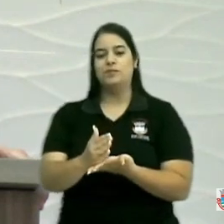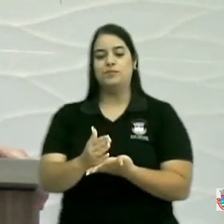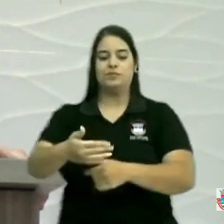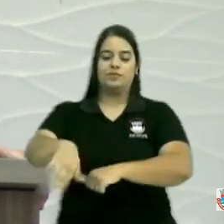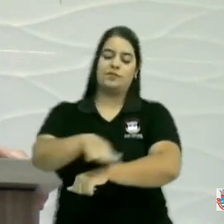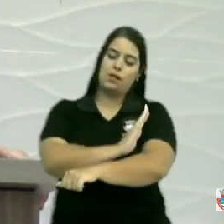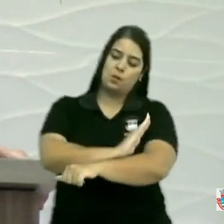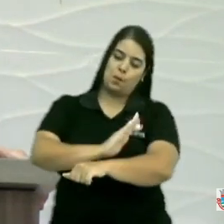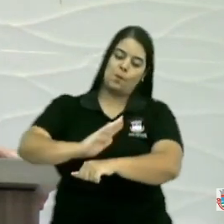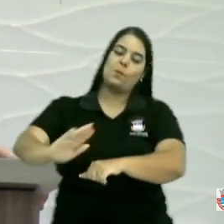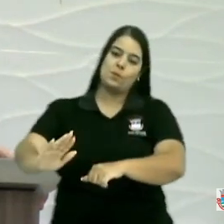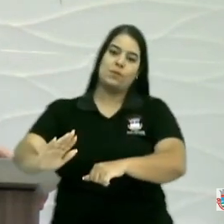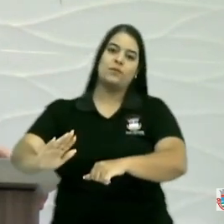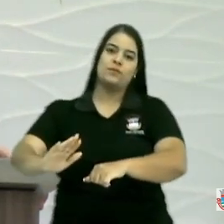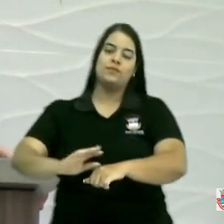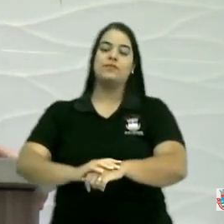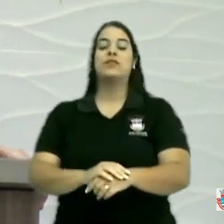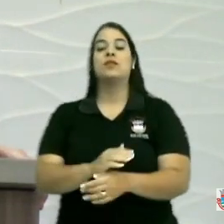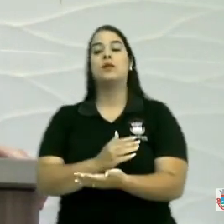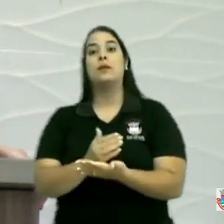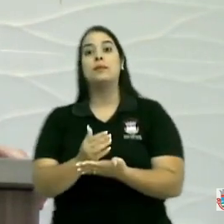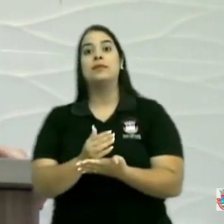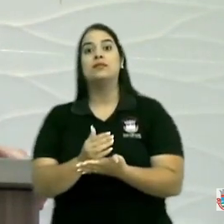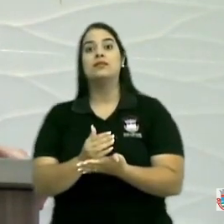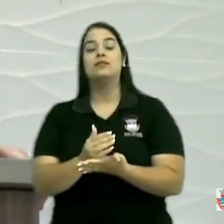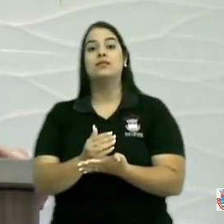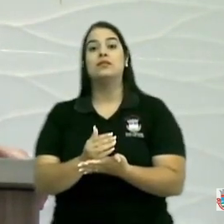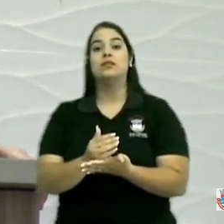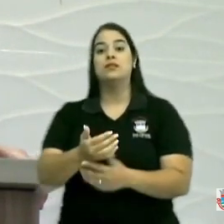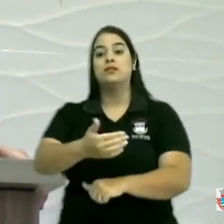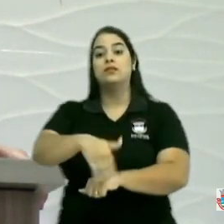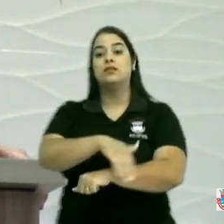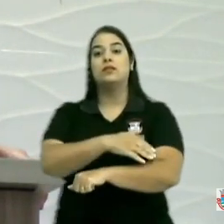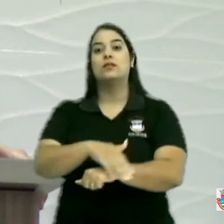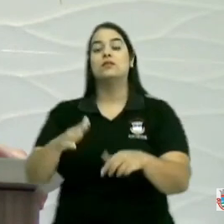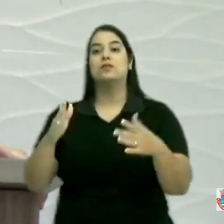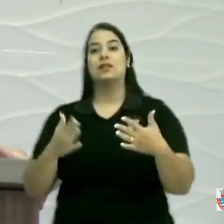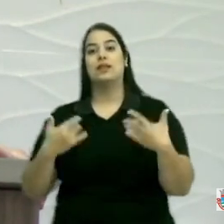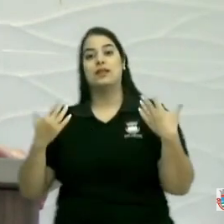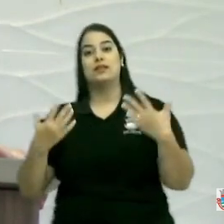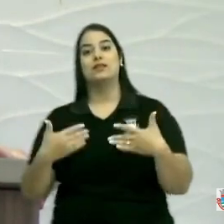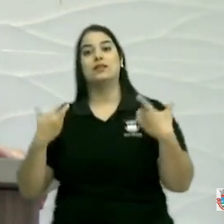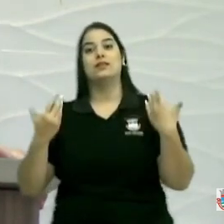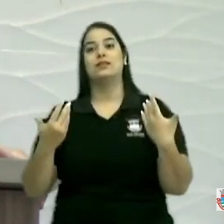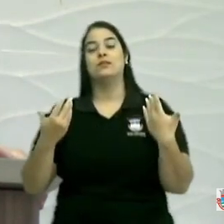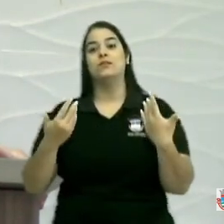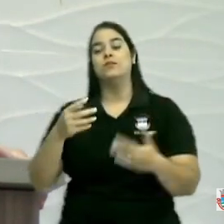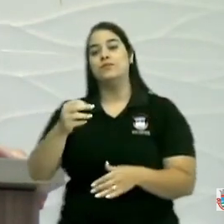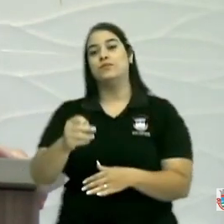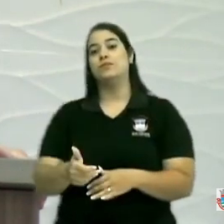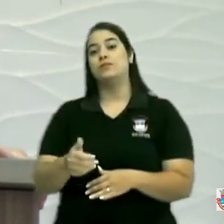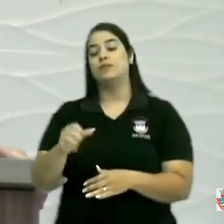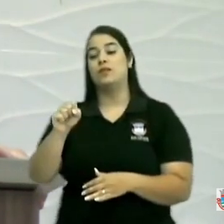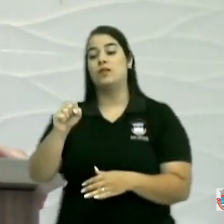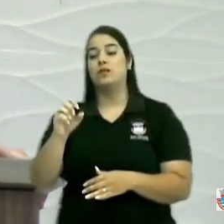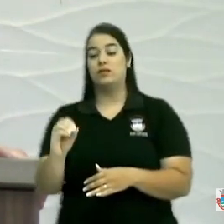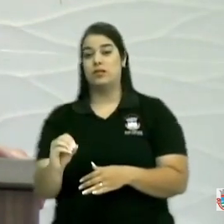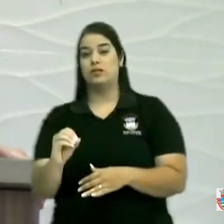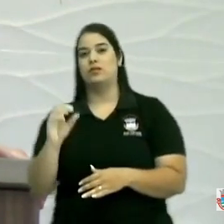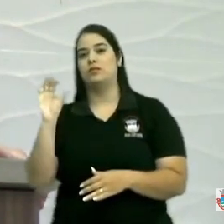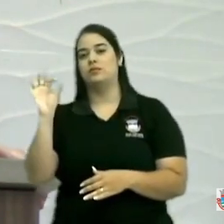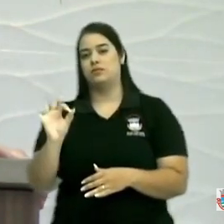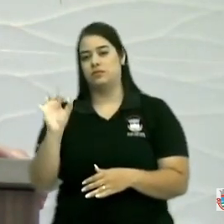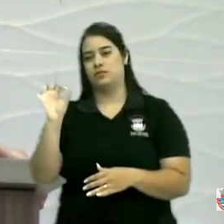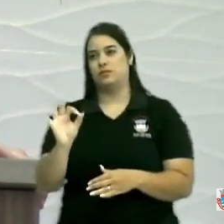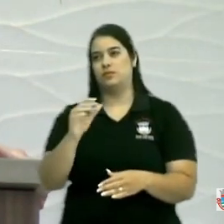para a nossa cidade, iniciando aqui pela Rua da Alegria, uma rua que praticamente, né, acho que 80% na